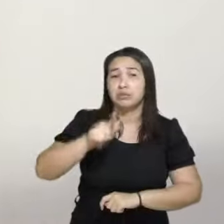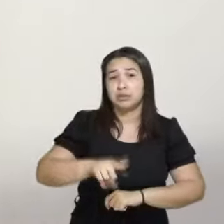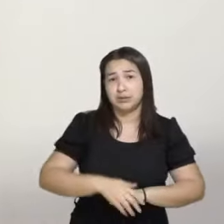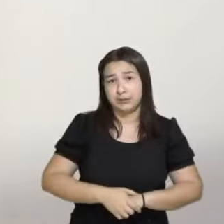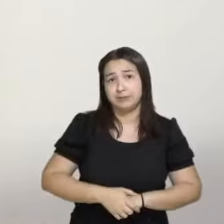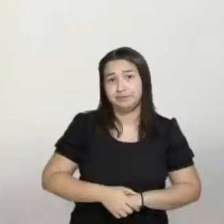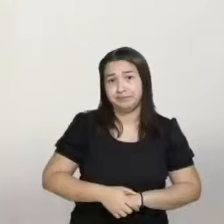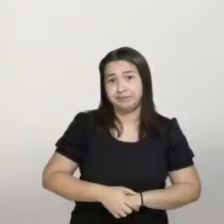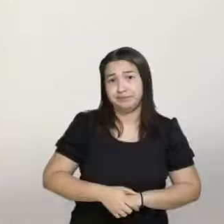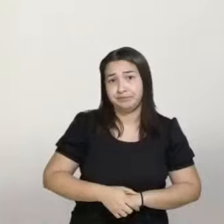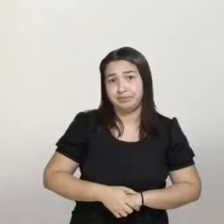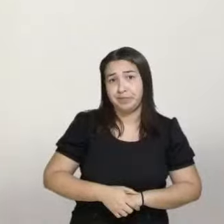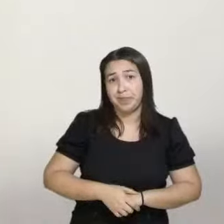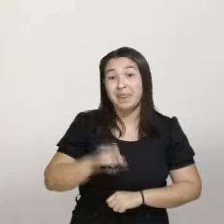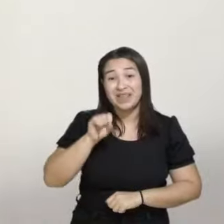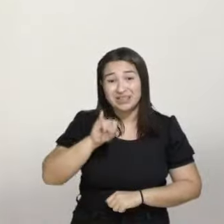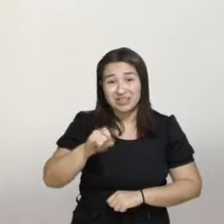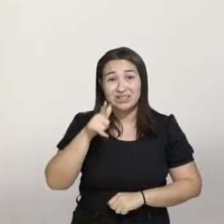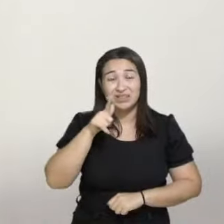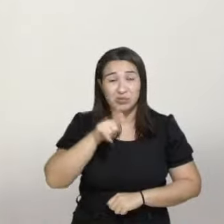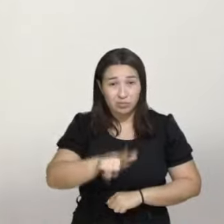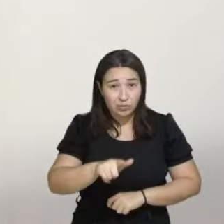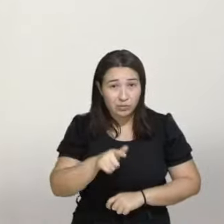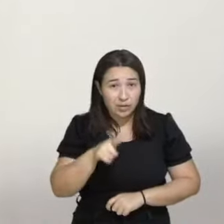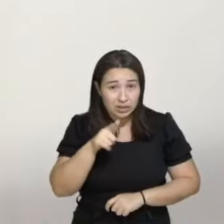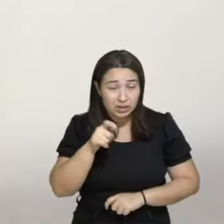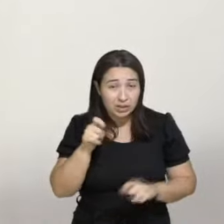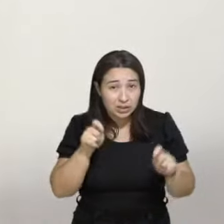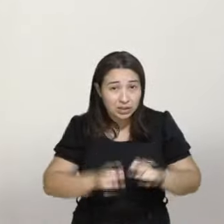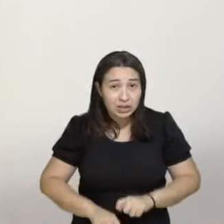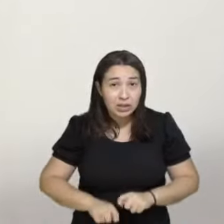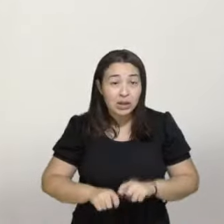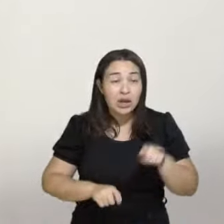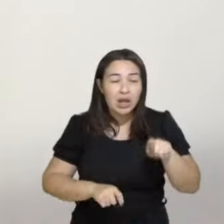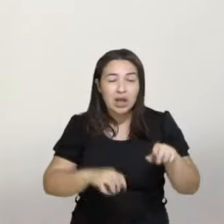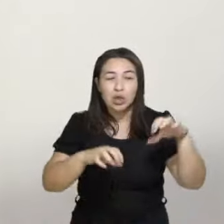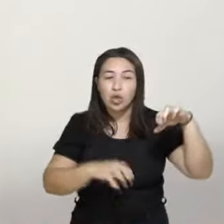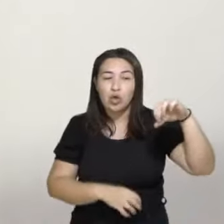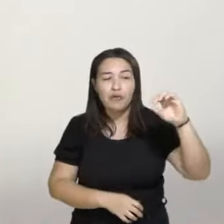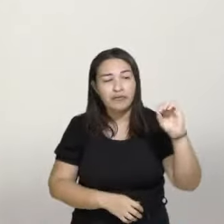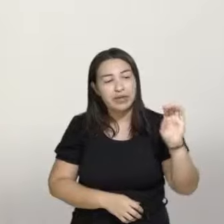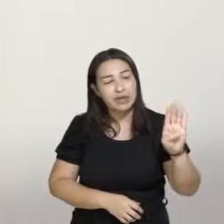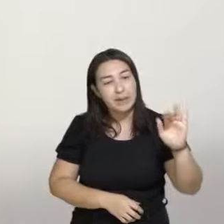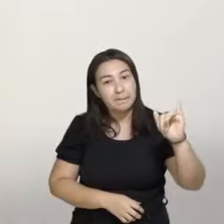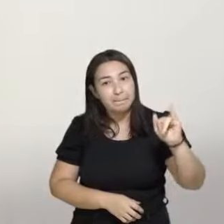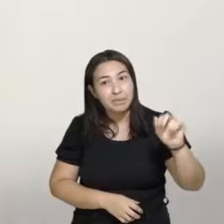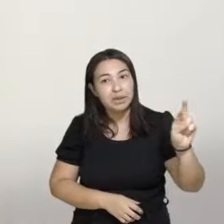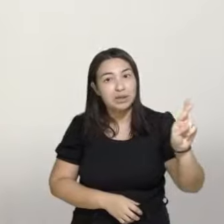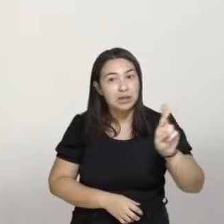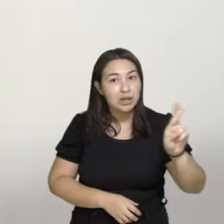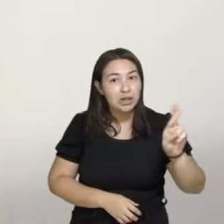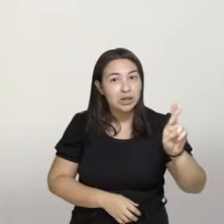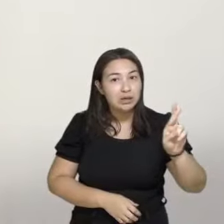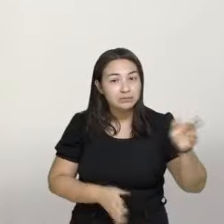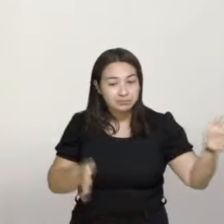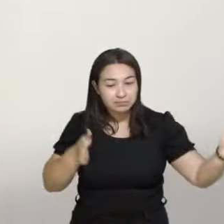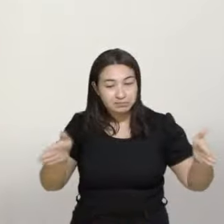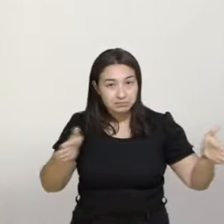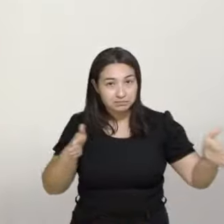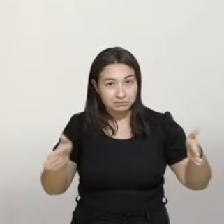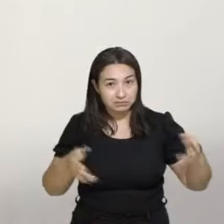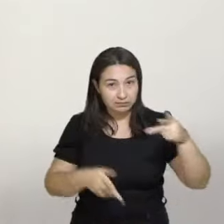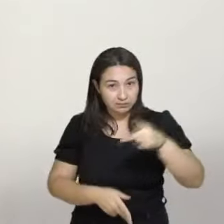esse montante de 90 bilhões de reais durante o período do